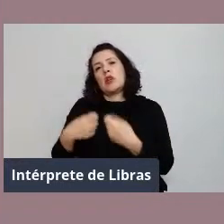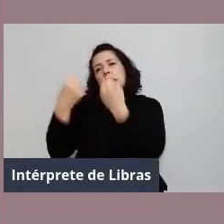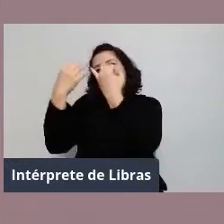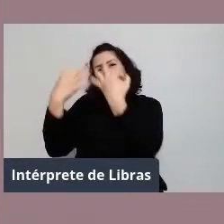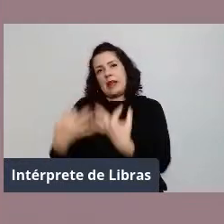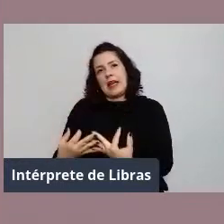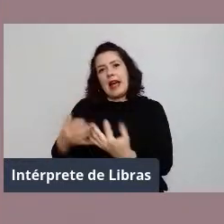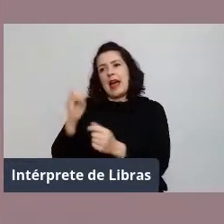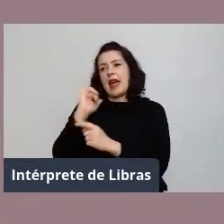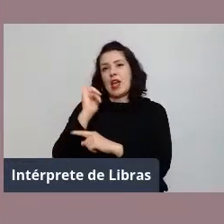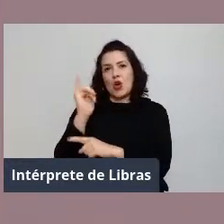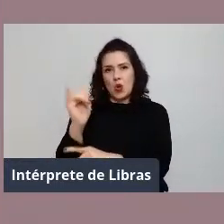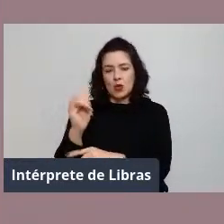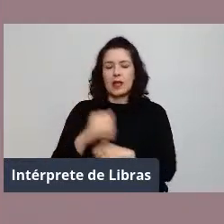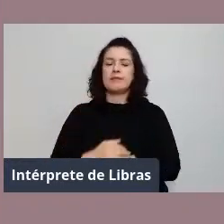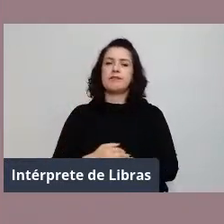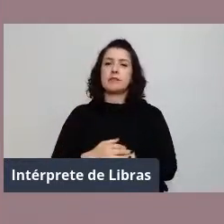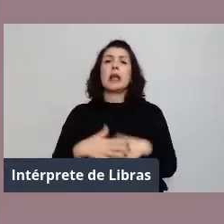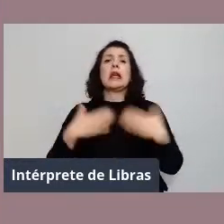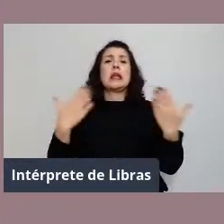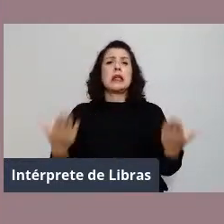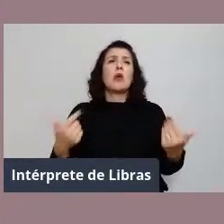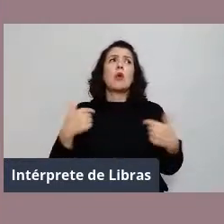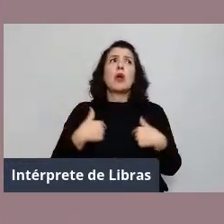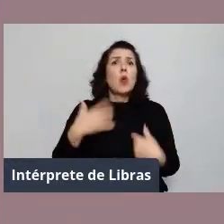a partir dessa incerteza, a partir do que